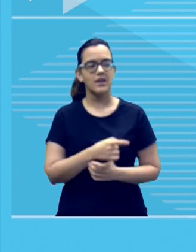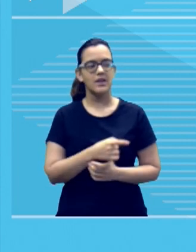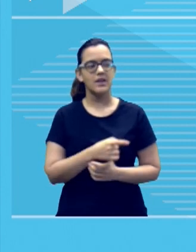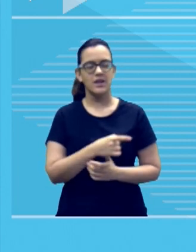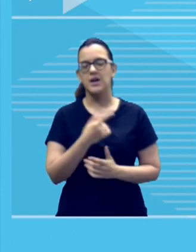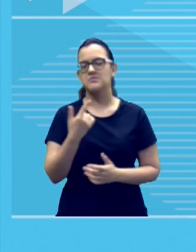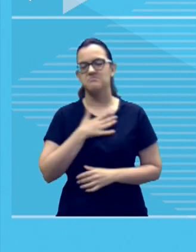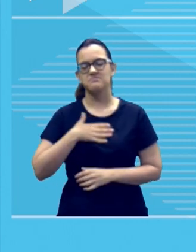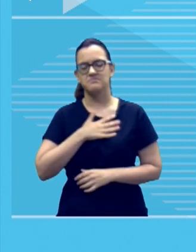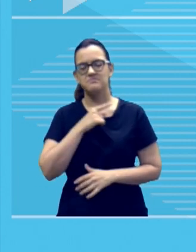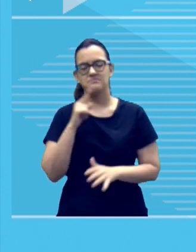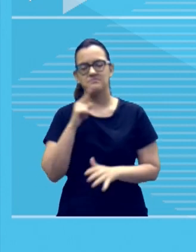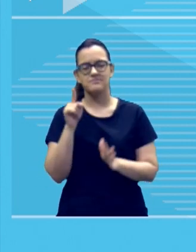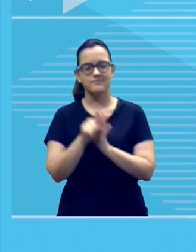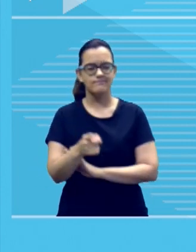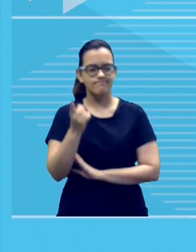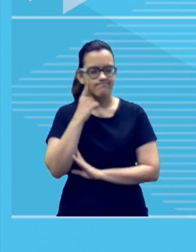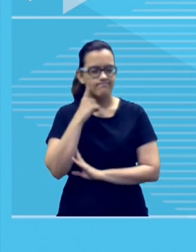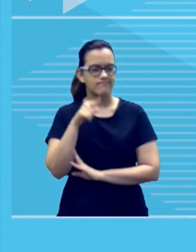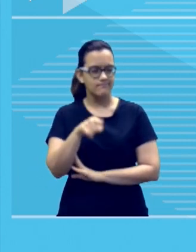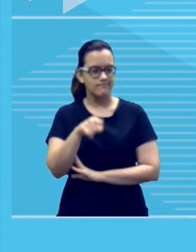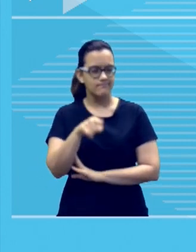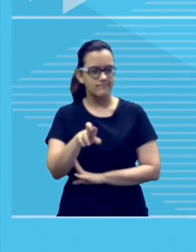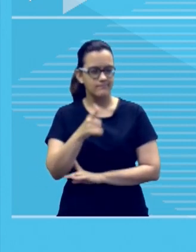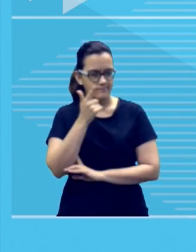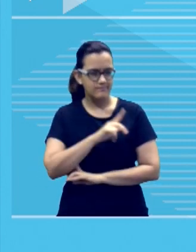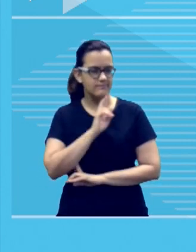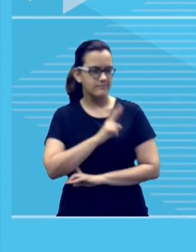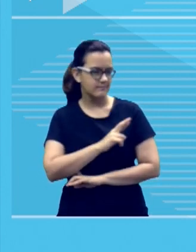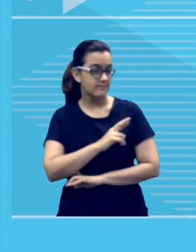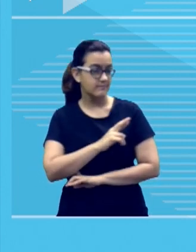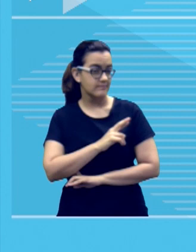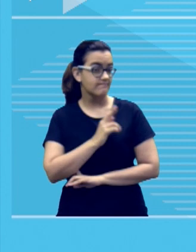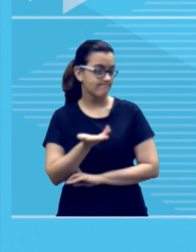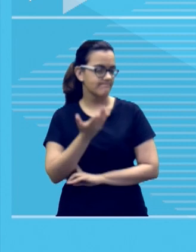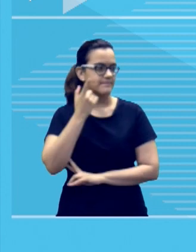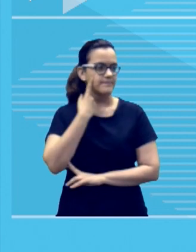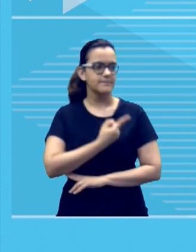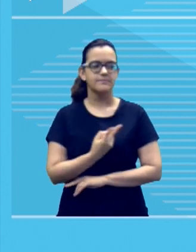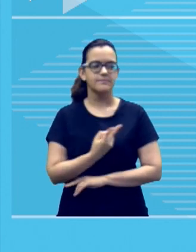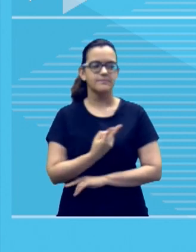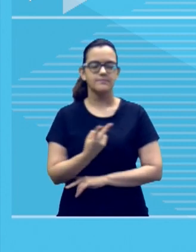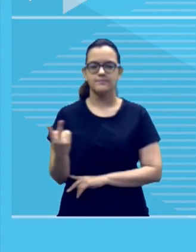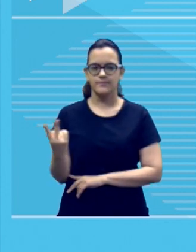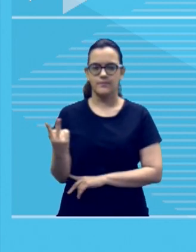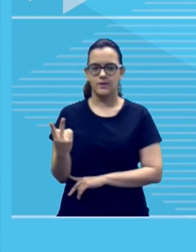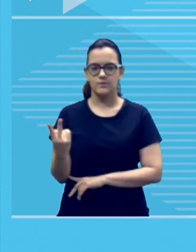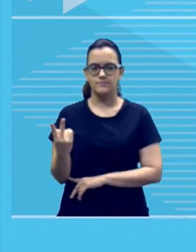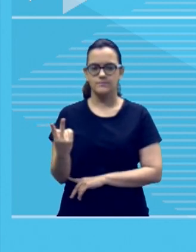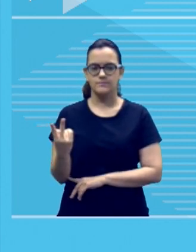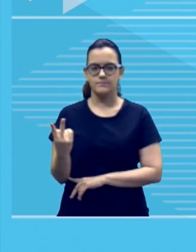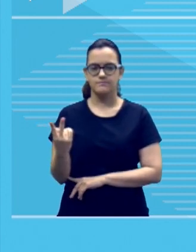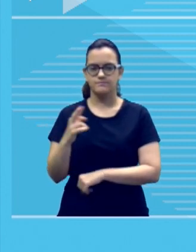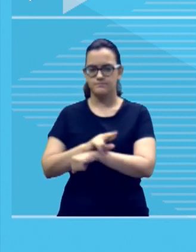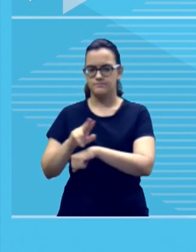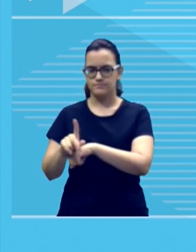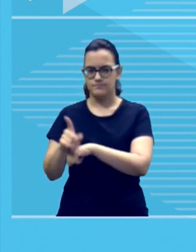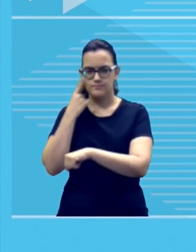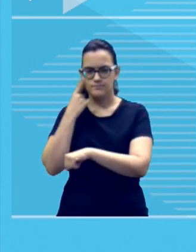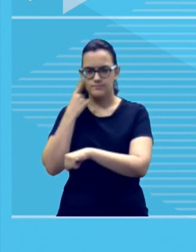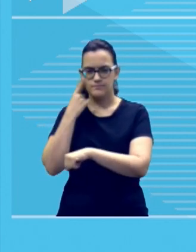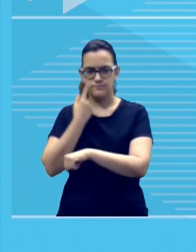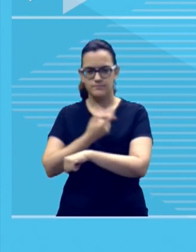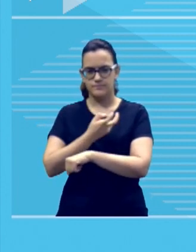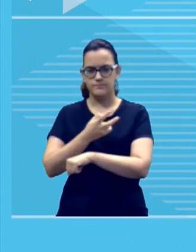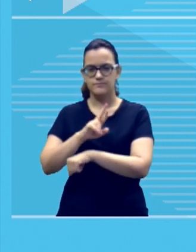melhores vamos ver se você acerta ó Considere os seguintes compostos Você tem dois compostos aí podemos afirmar